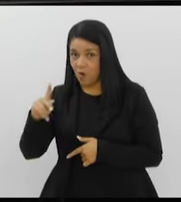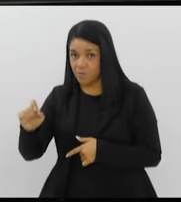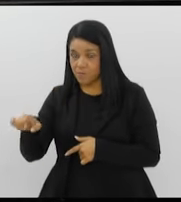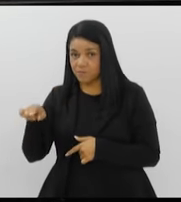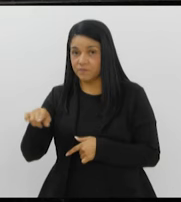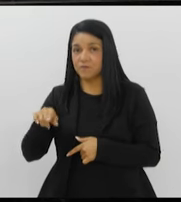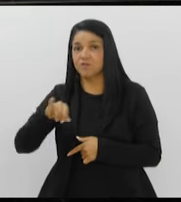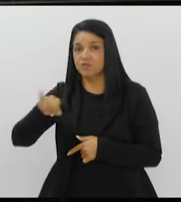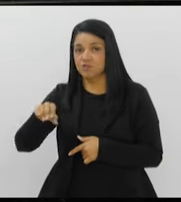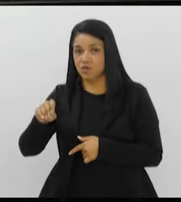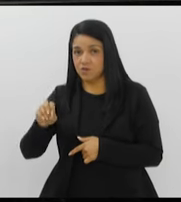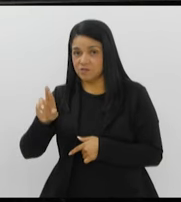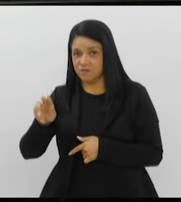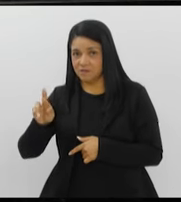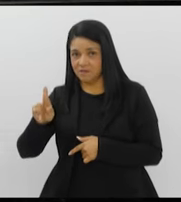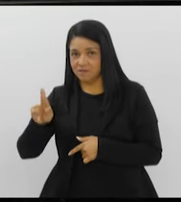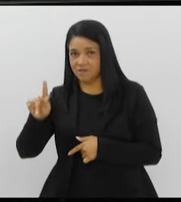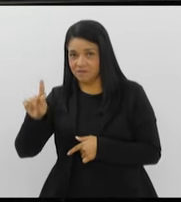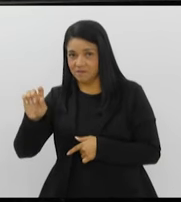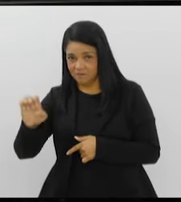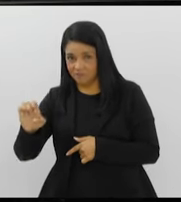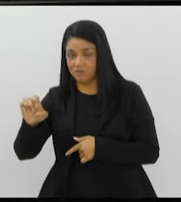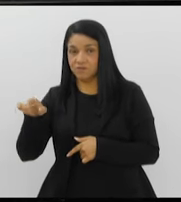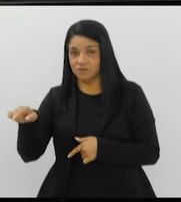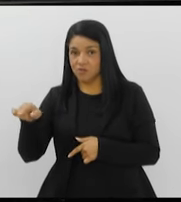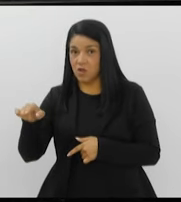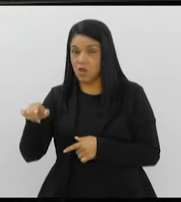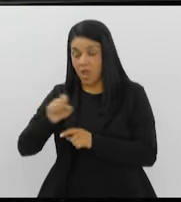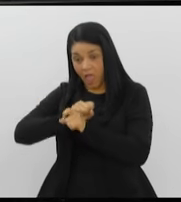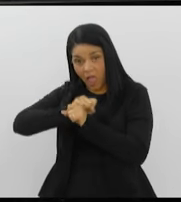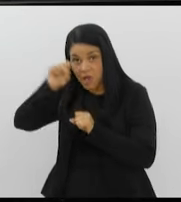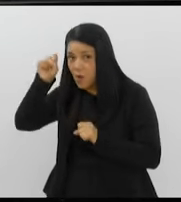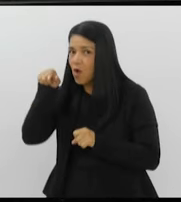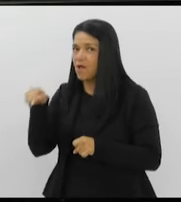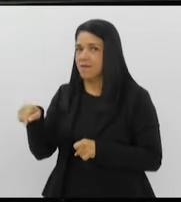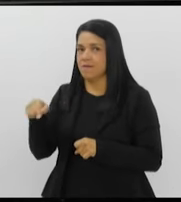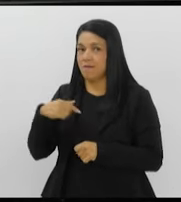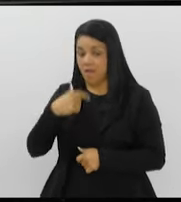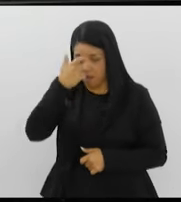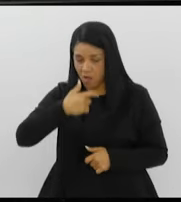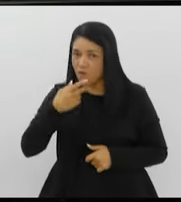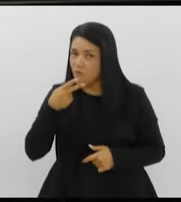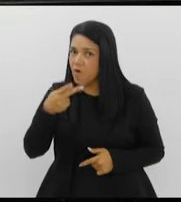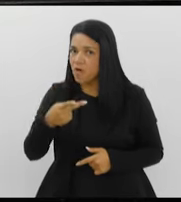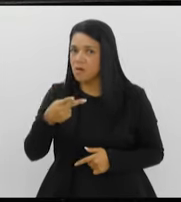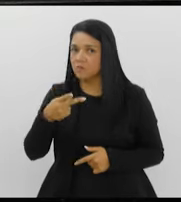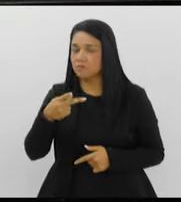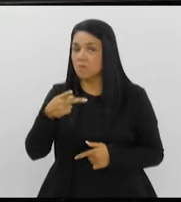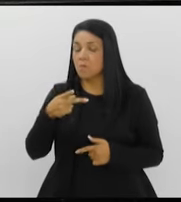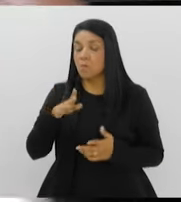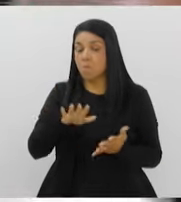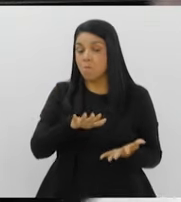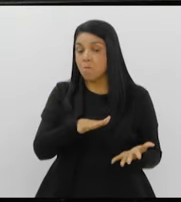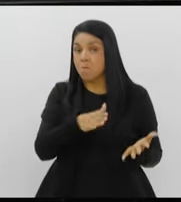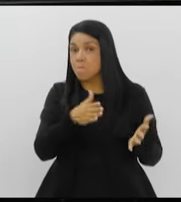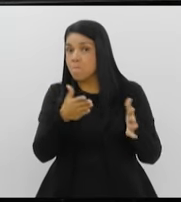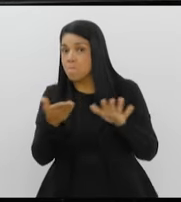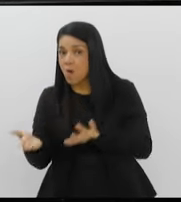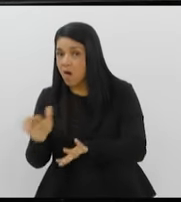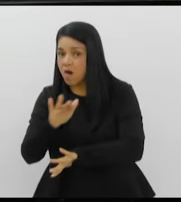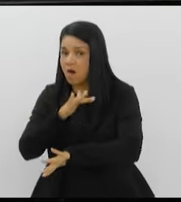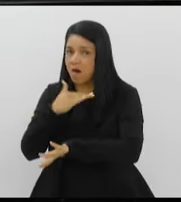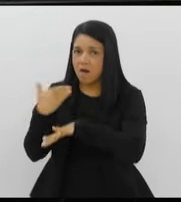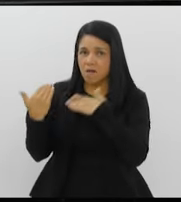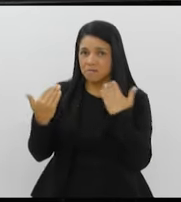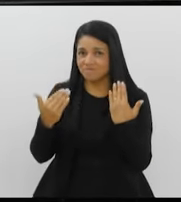herói. Eu que estou dizendo que é um herói, não eles. Foi morto, olha agora, olha o